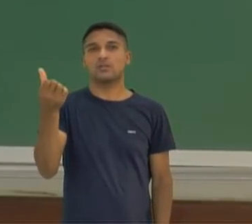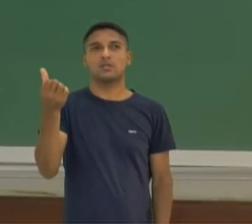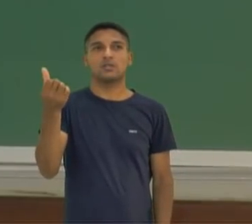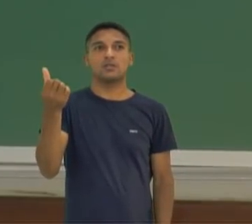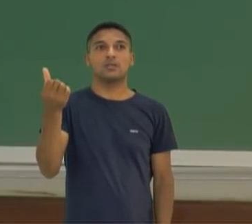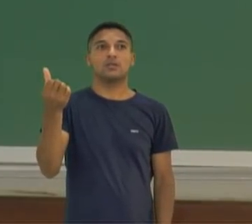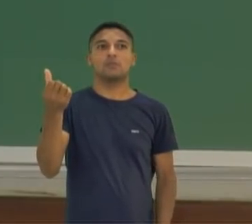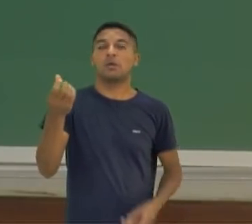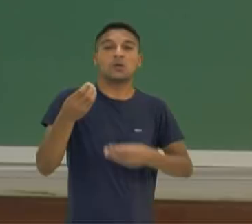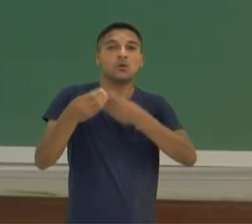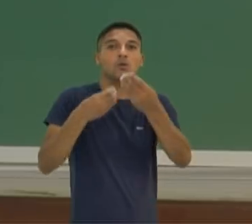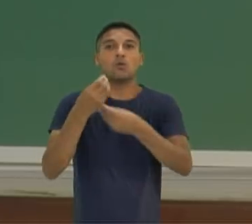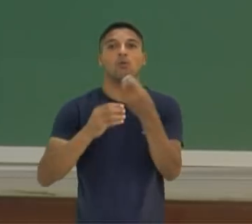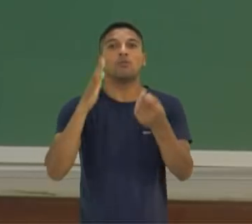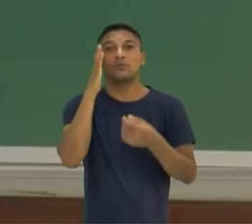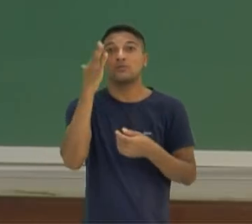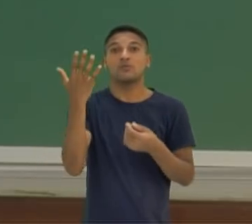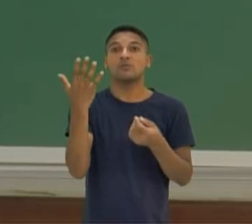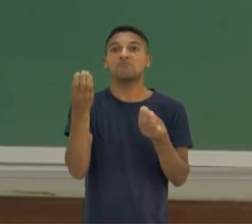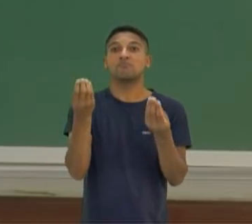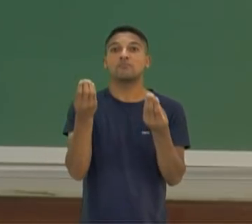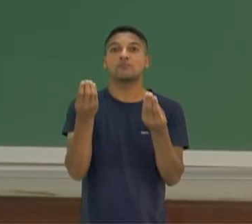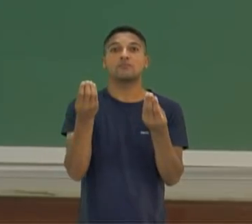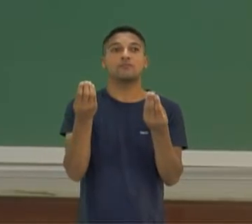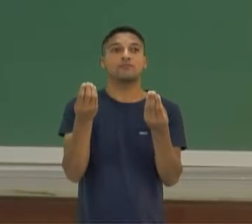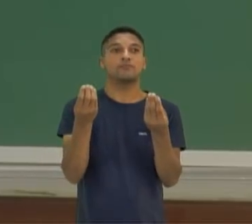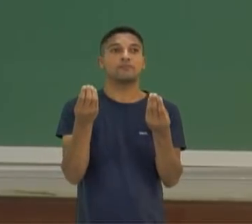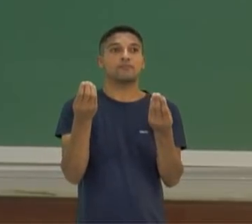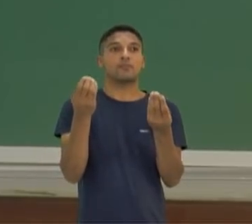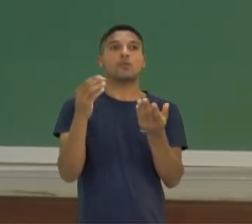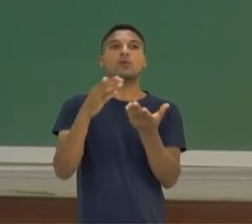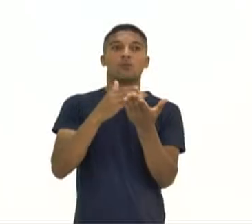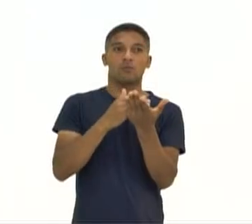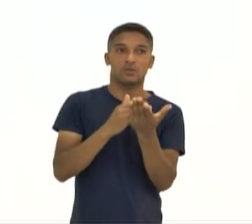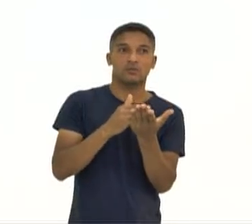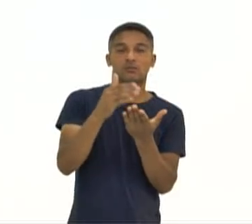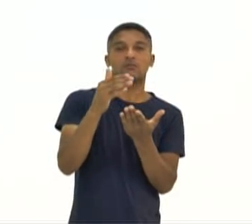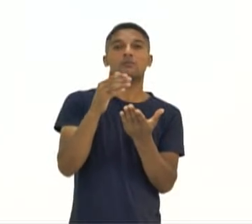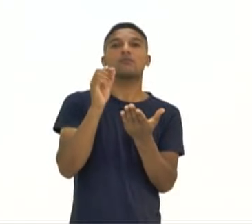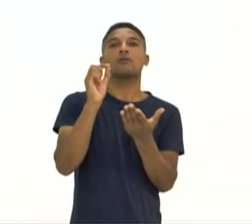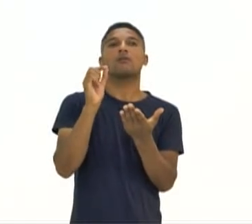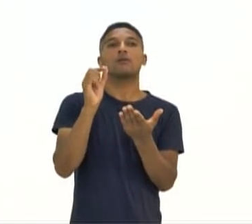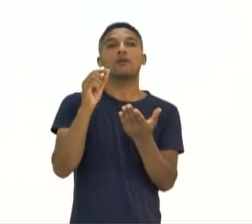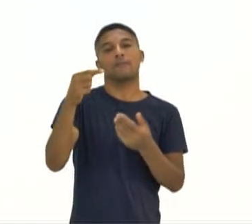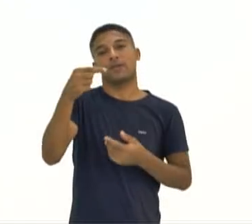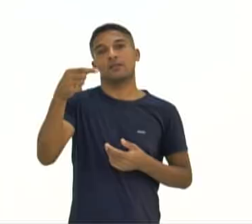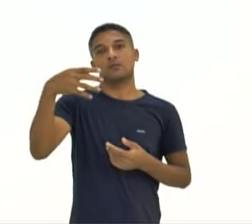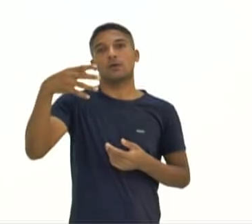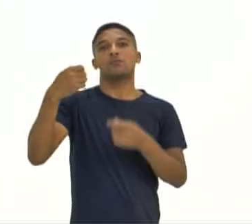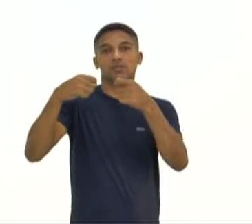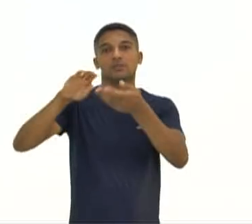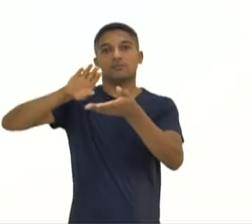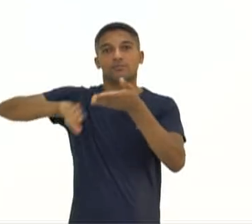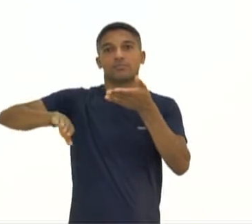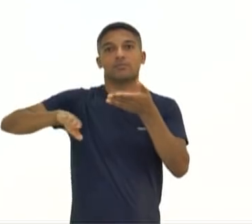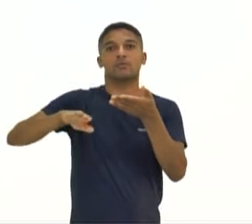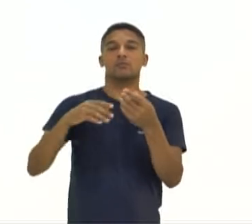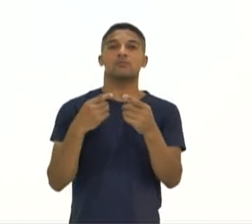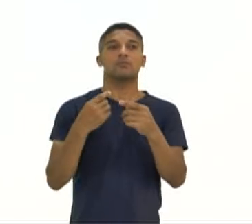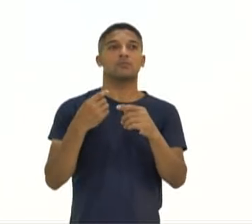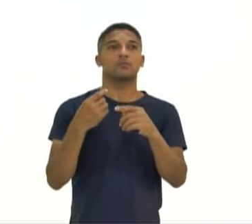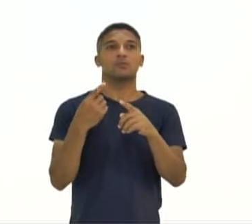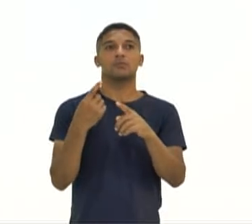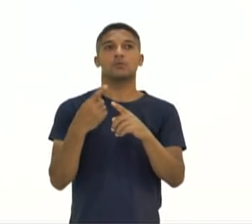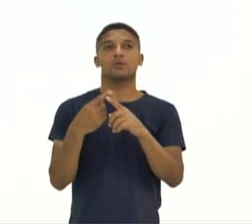agora, como que eu faço para me resolver? Começamos eliminando o menos 4. Por quê? Porque eu tenho que